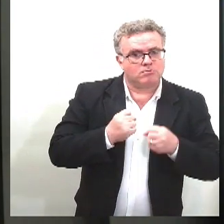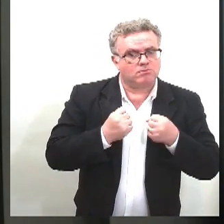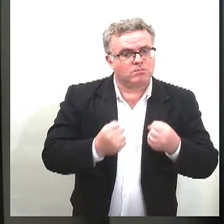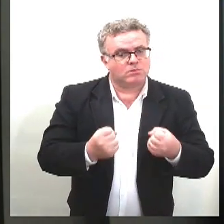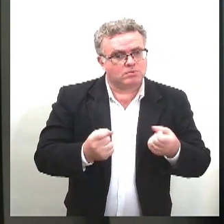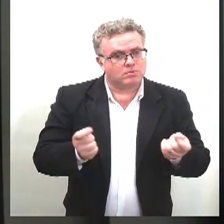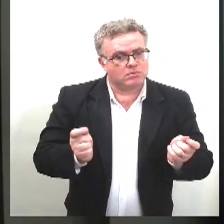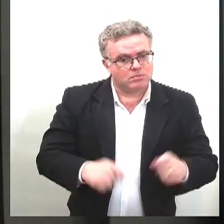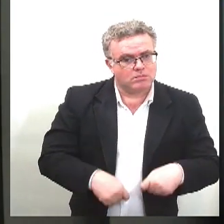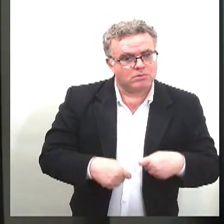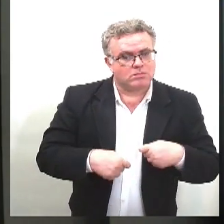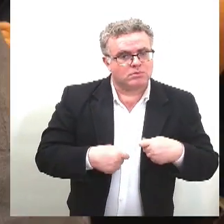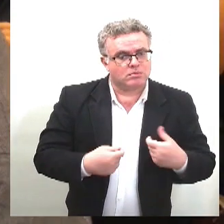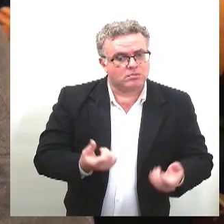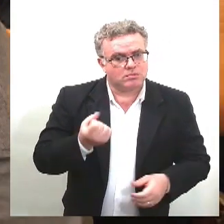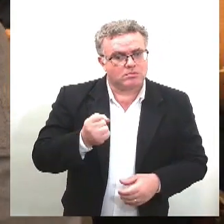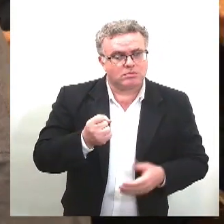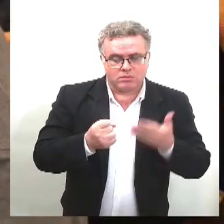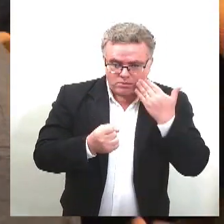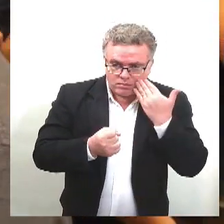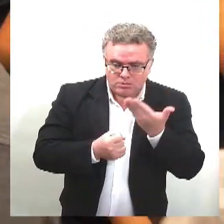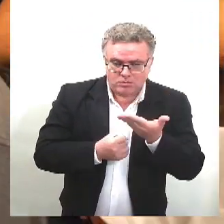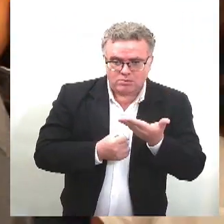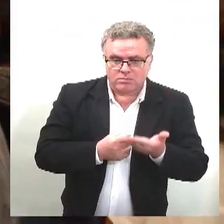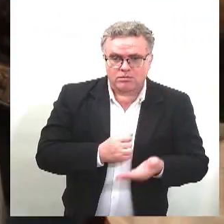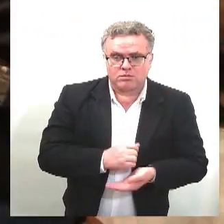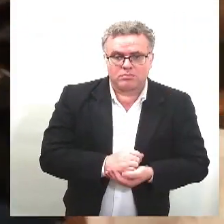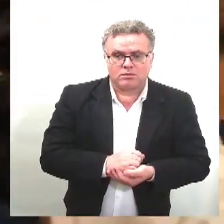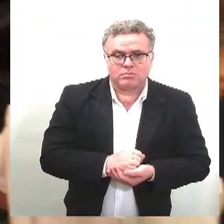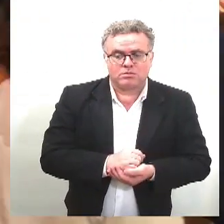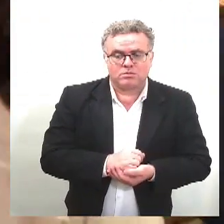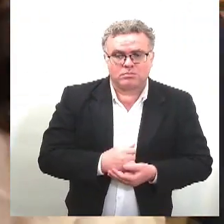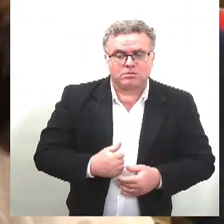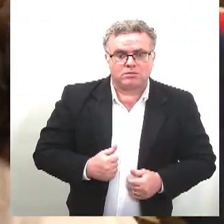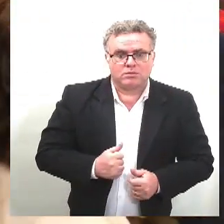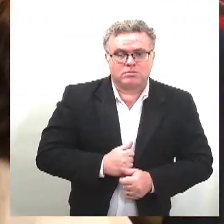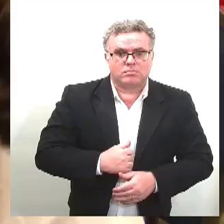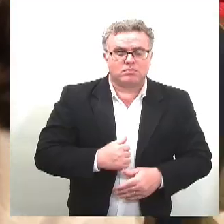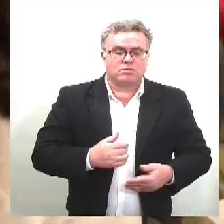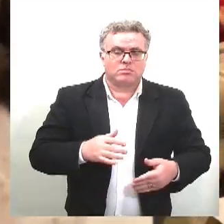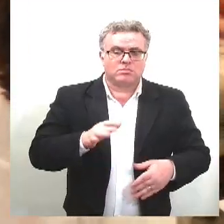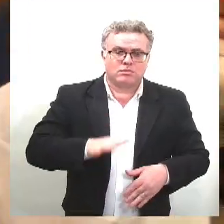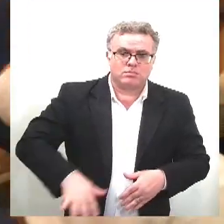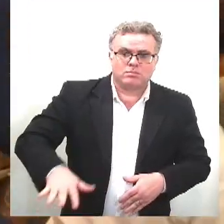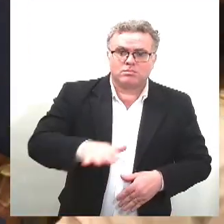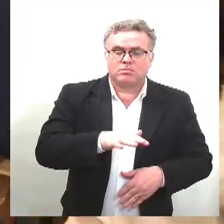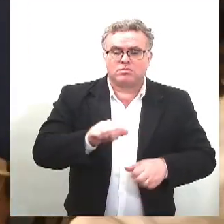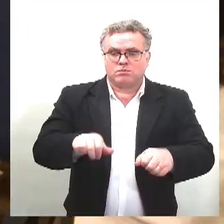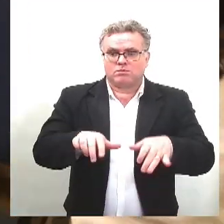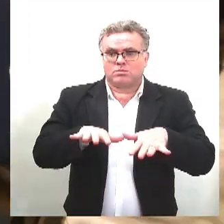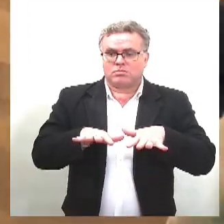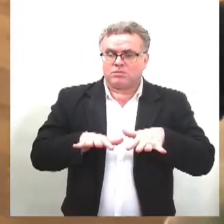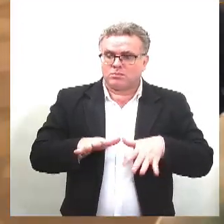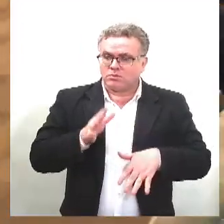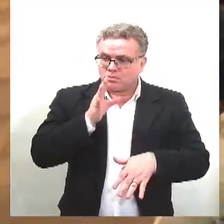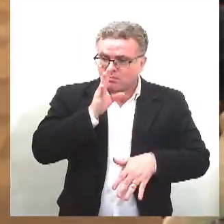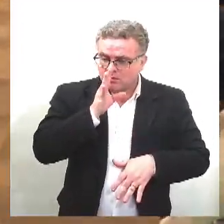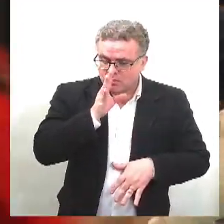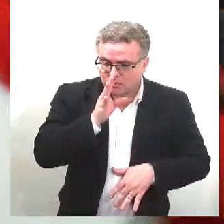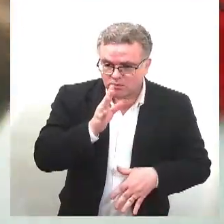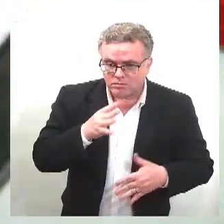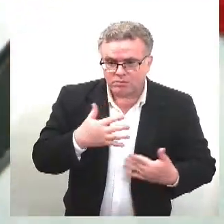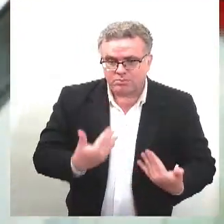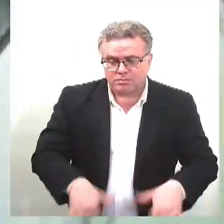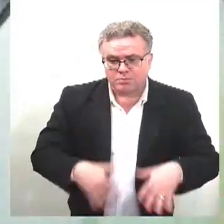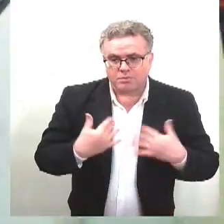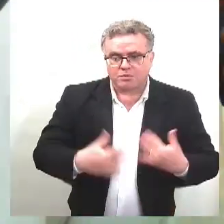em Sergipe. Acompanhe. Num cenário repleto de elegância e expectativa, o Grupo Vidan realizou a